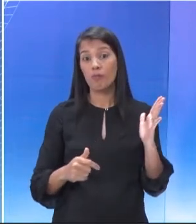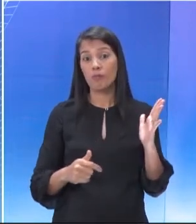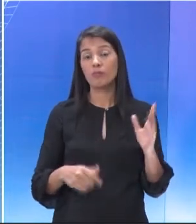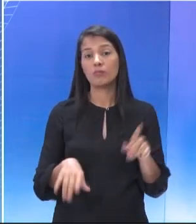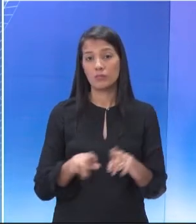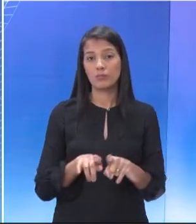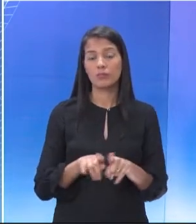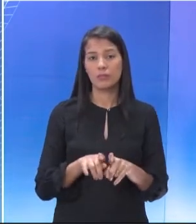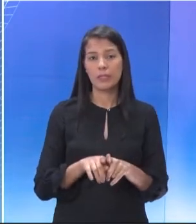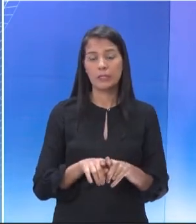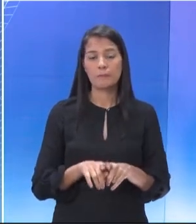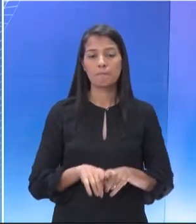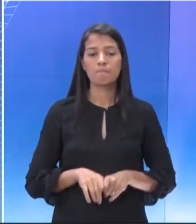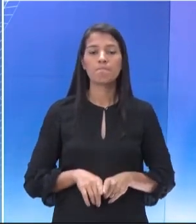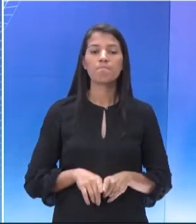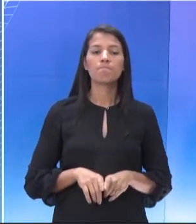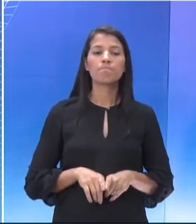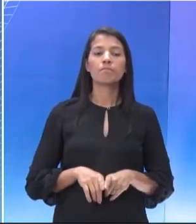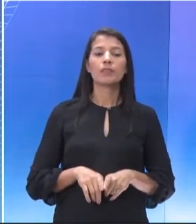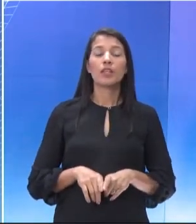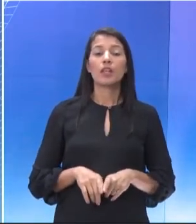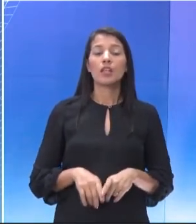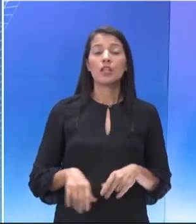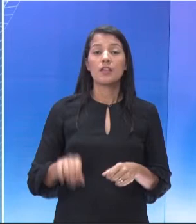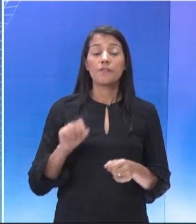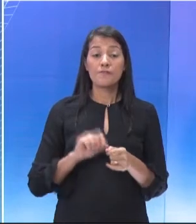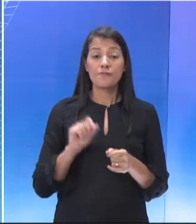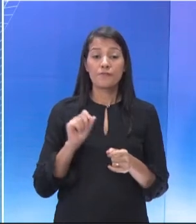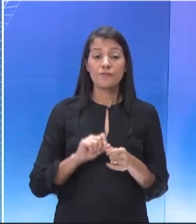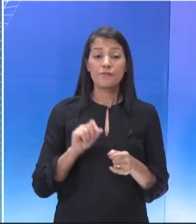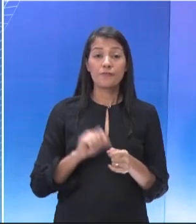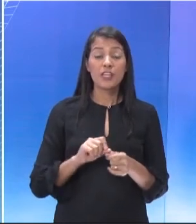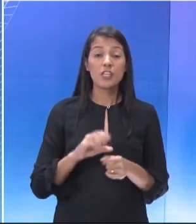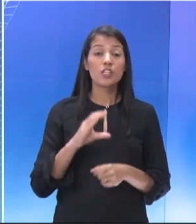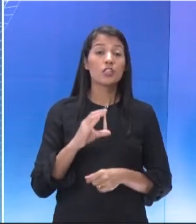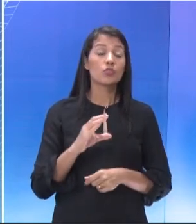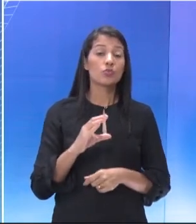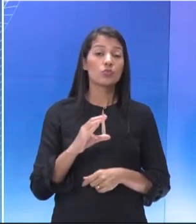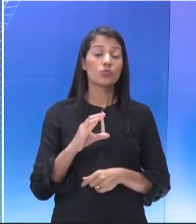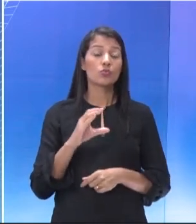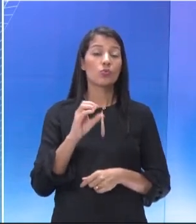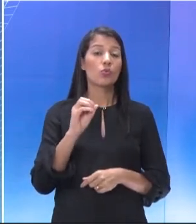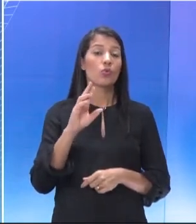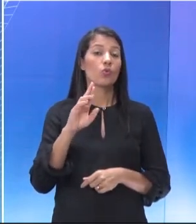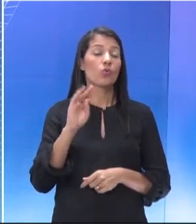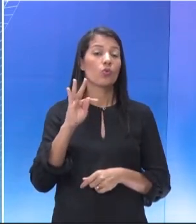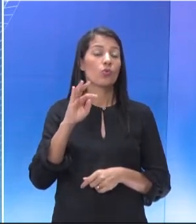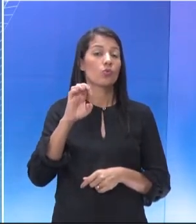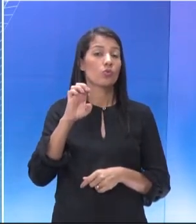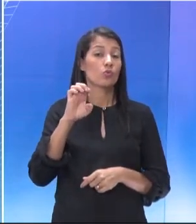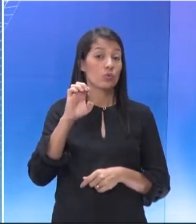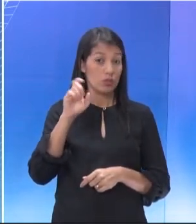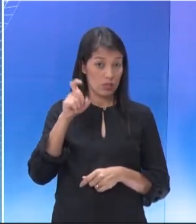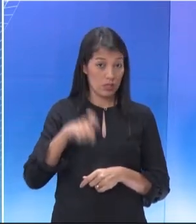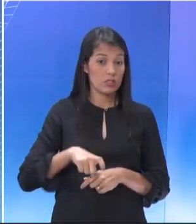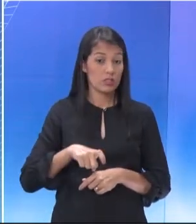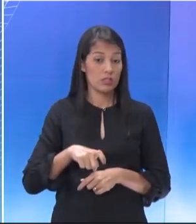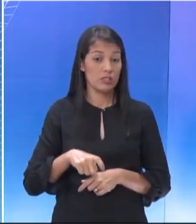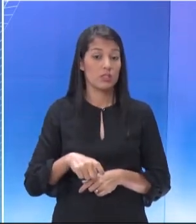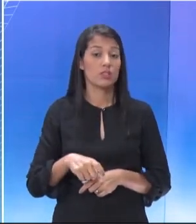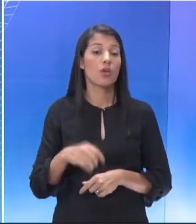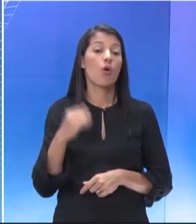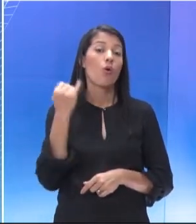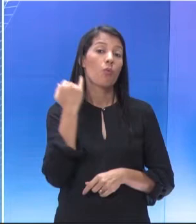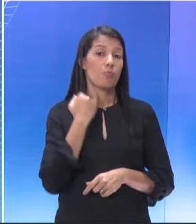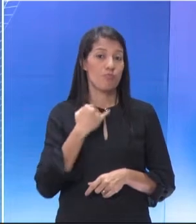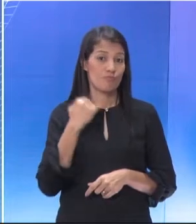córtex suprarrenal ou nas gônadas. Nas gônadas a gente tem principalmente a produção de testosterona.